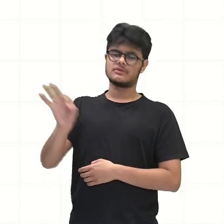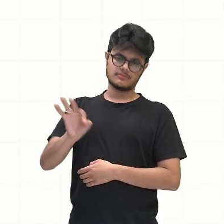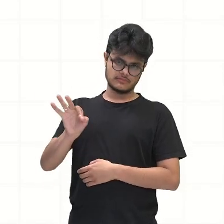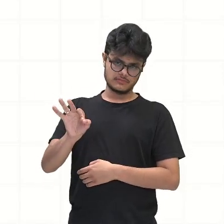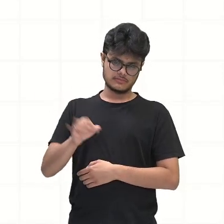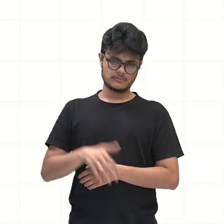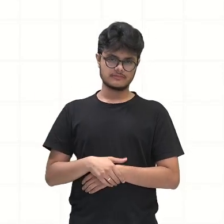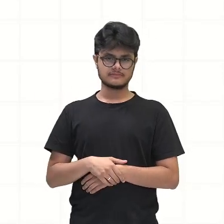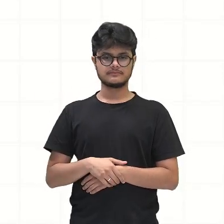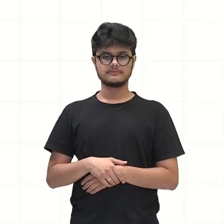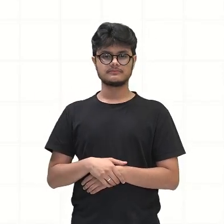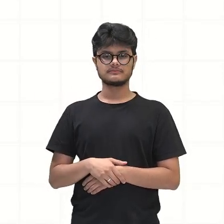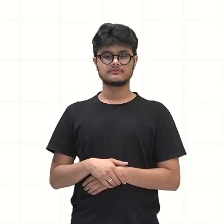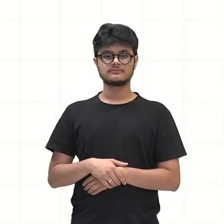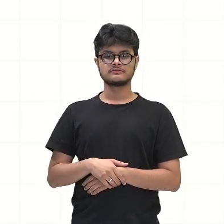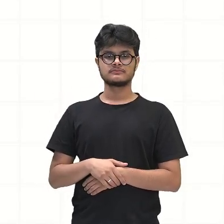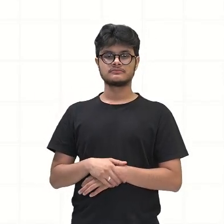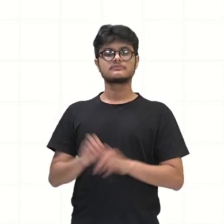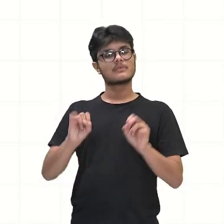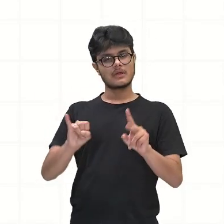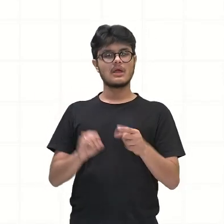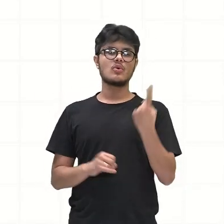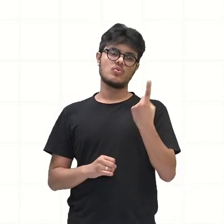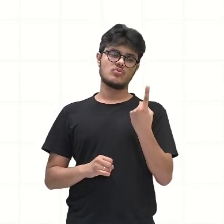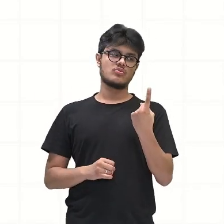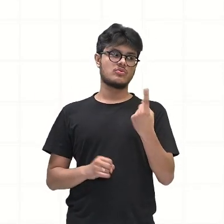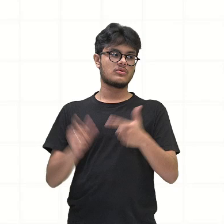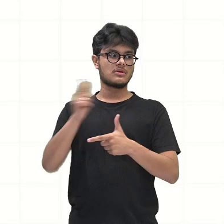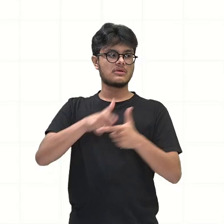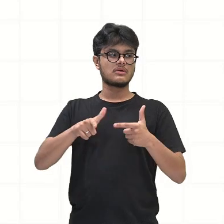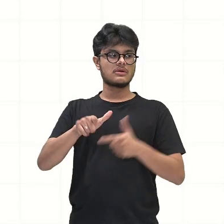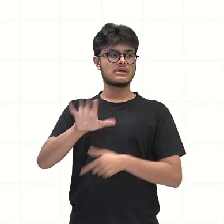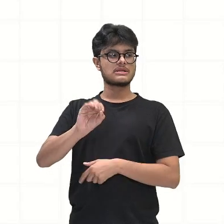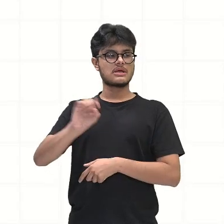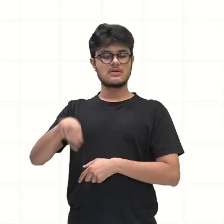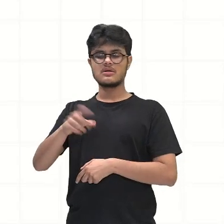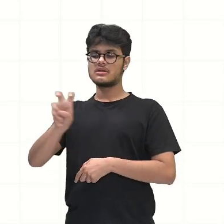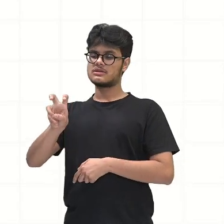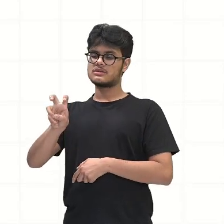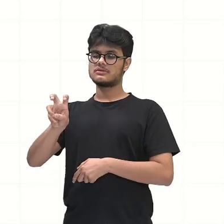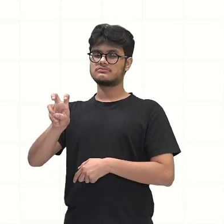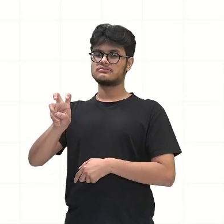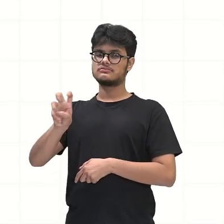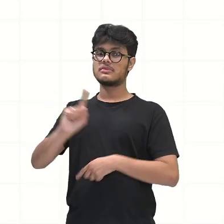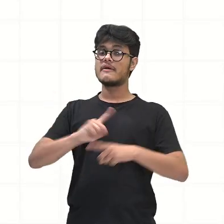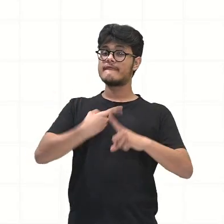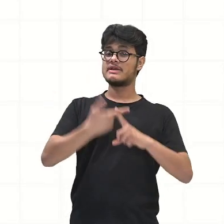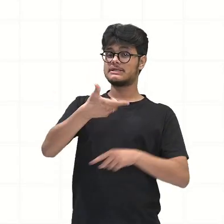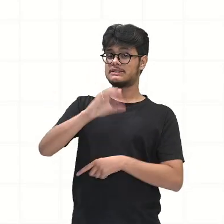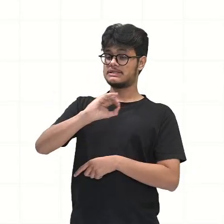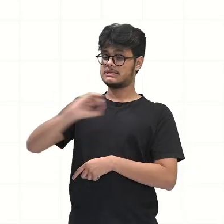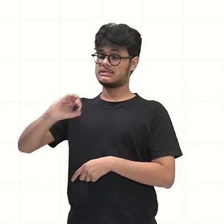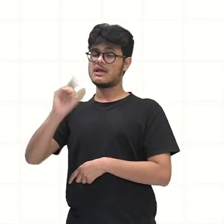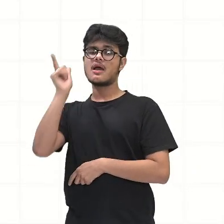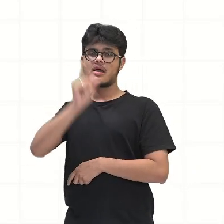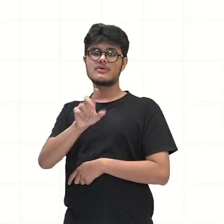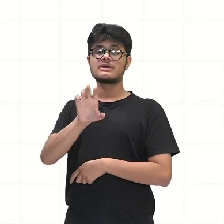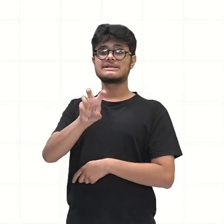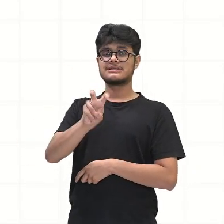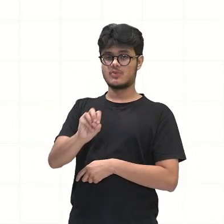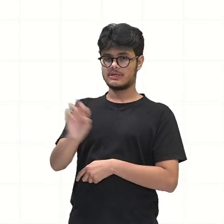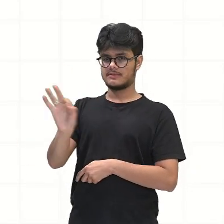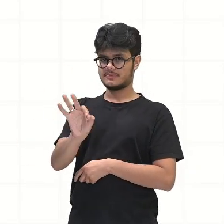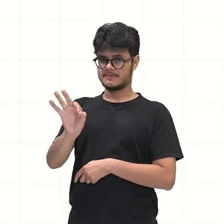50%. Né? Se a gente fizer essa divisão de 1 para 2 vai dar 0,5. Multiplicando por 100, eu vou ter aqui o resultado